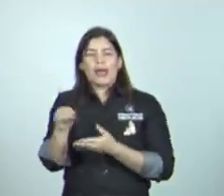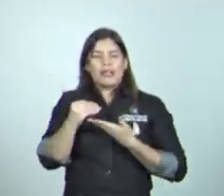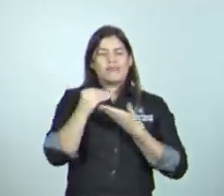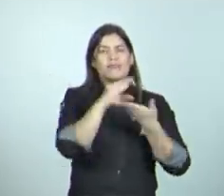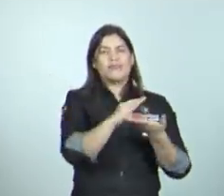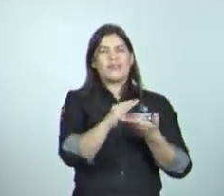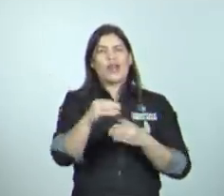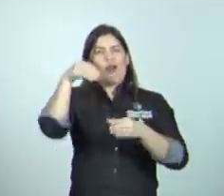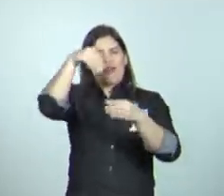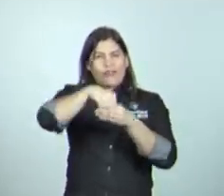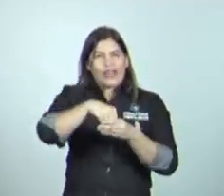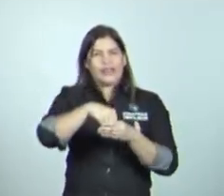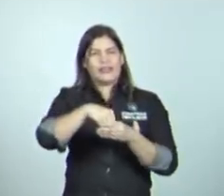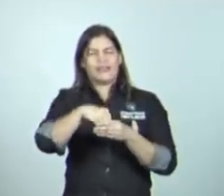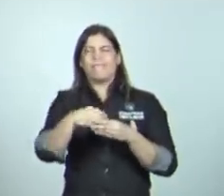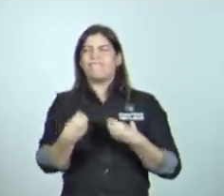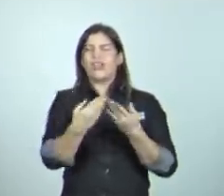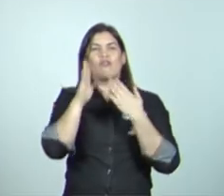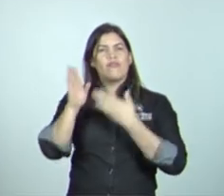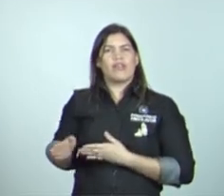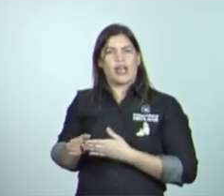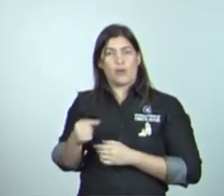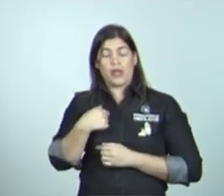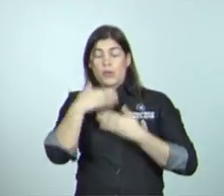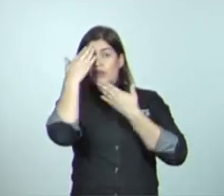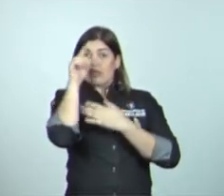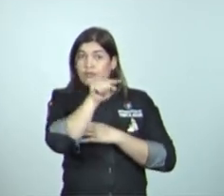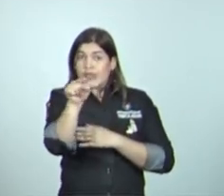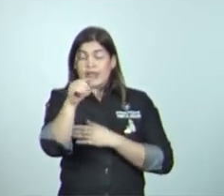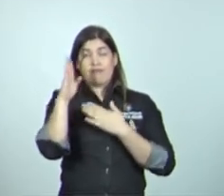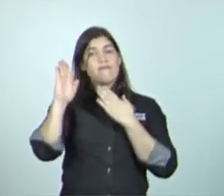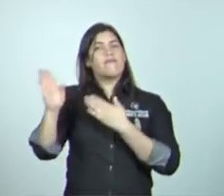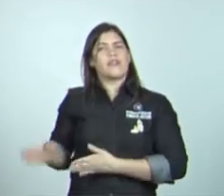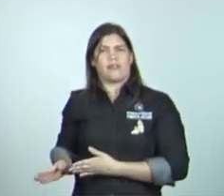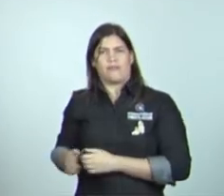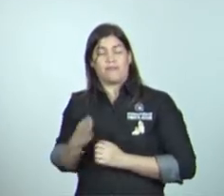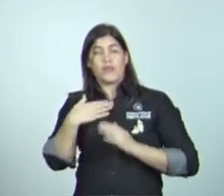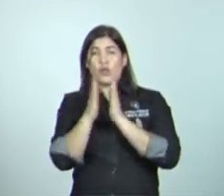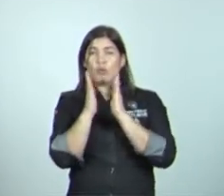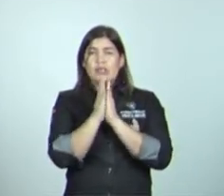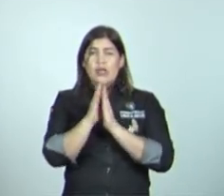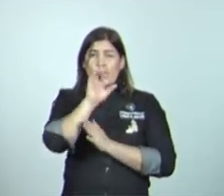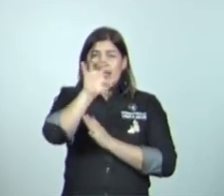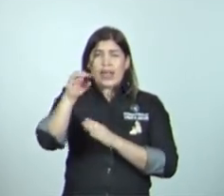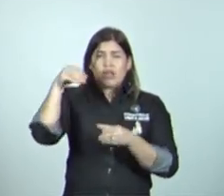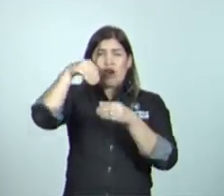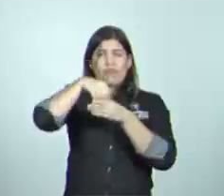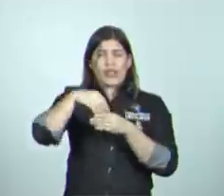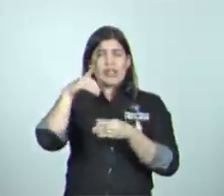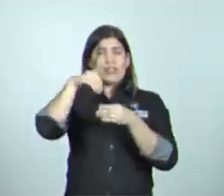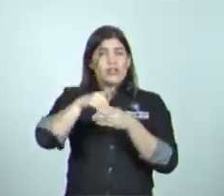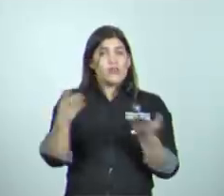uma festa porque eu sei que a obra de deus não pode parar eu te agradeço muito pela sua fidelidade ea minha oração é que cada oferta de hoje